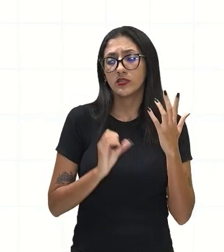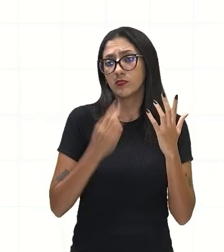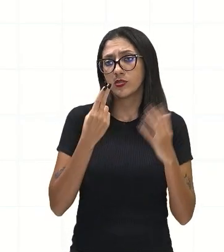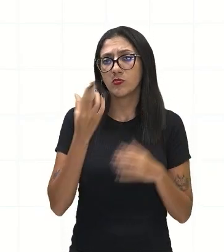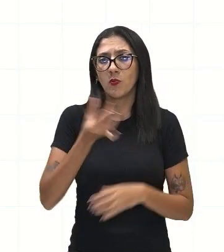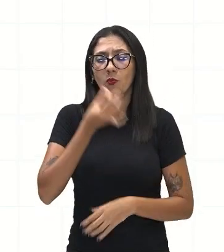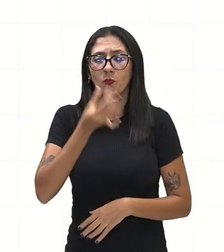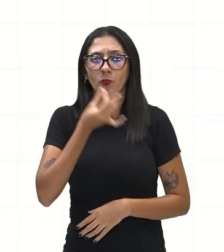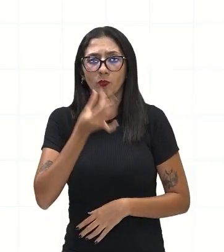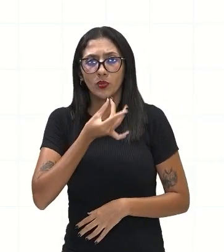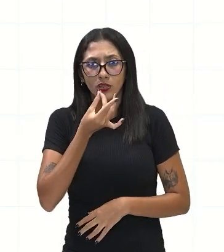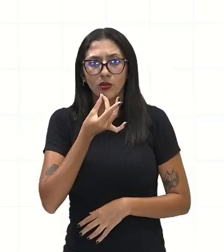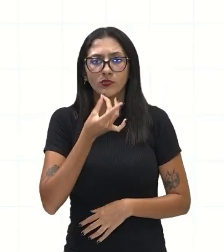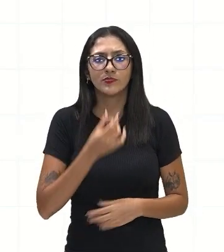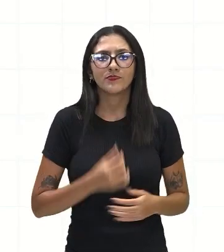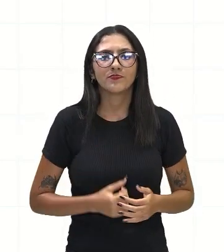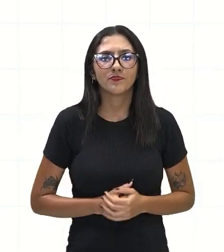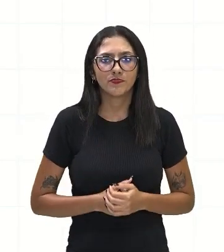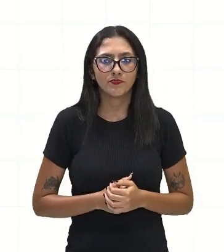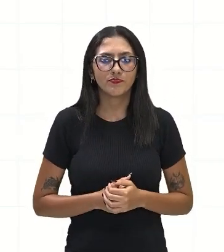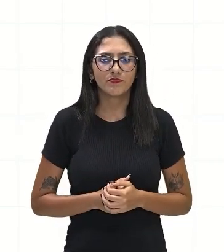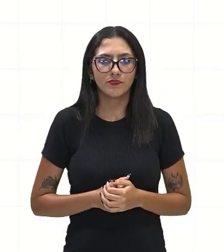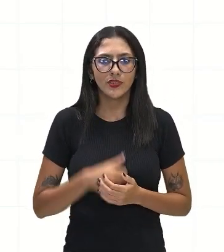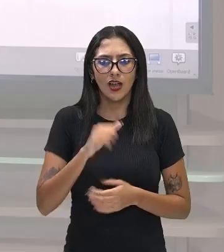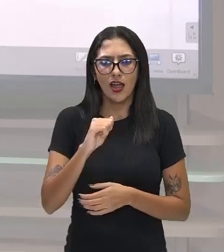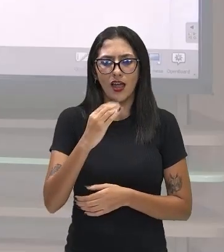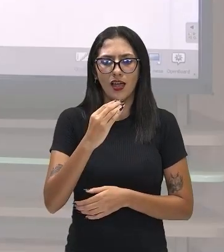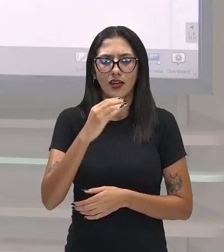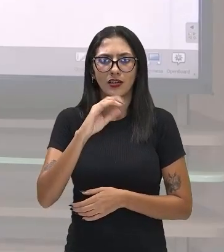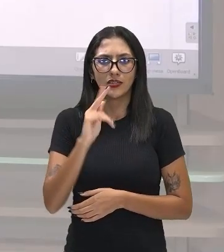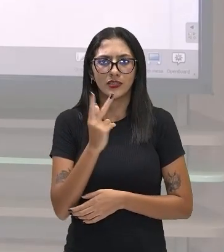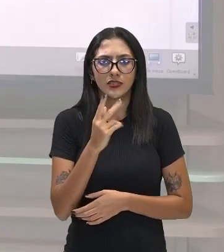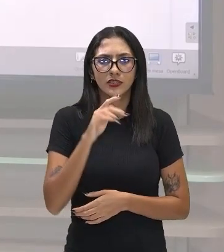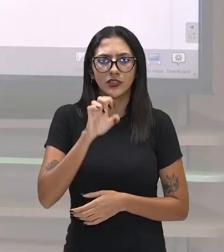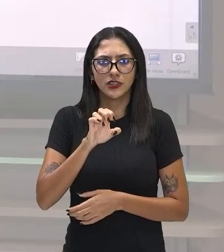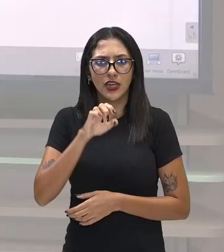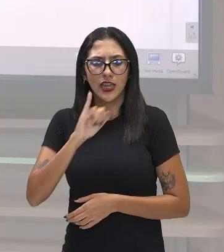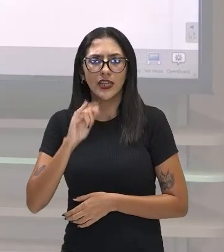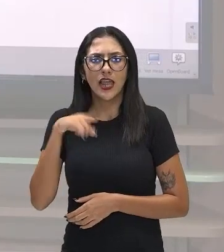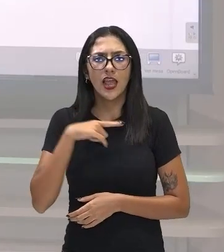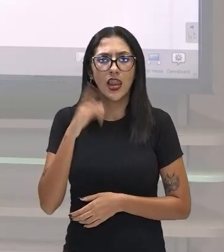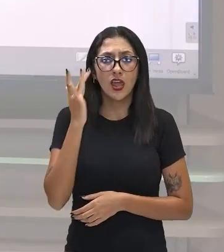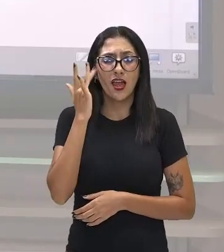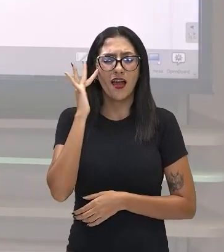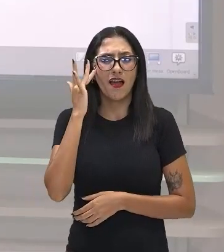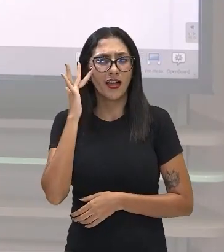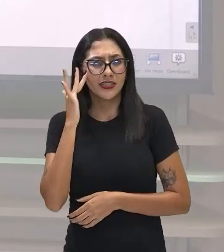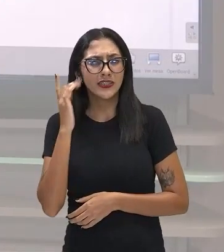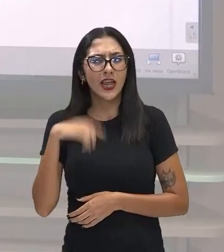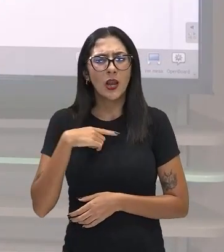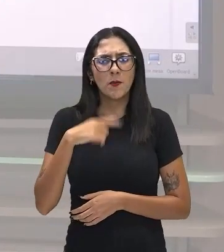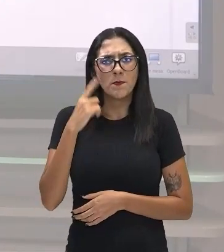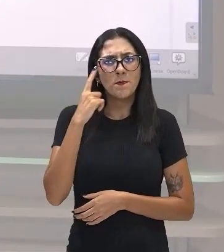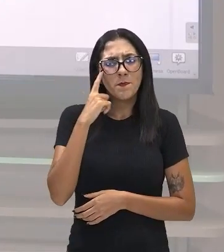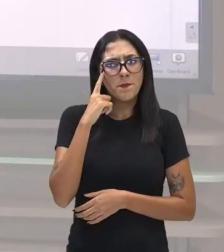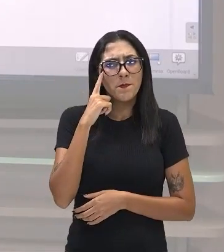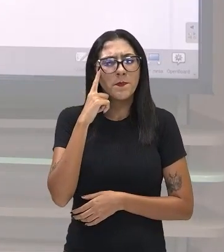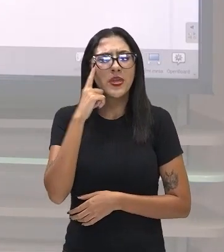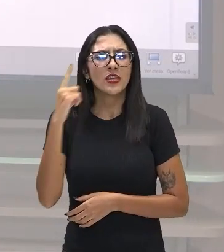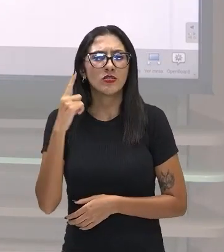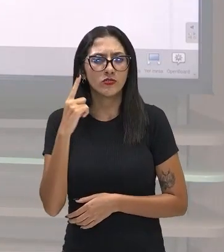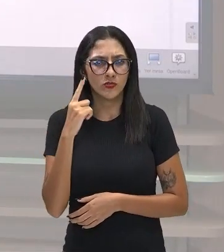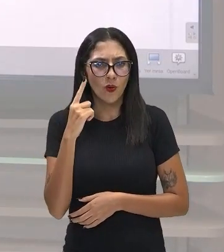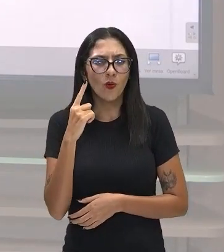tá aqui. Achei, ela pensou, ela imaginou, ela fez um juízo, um julgamento. É